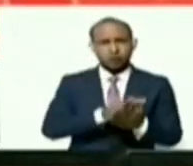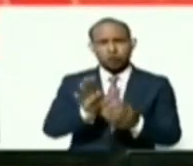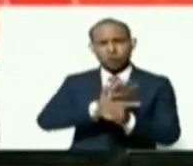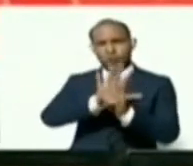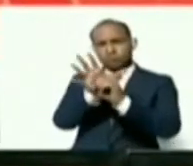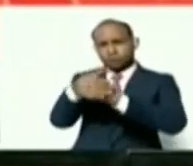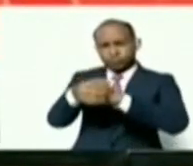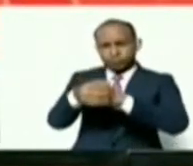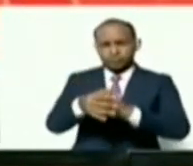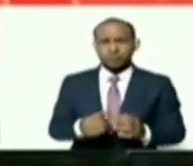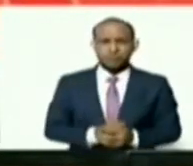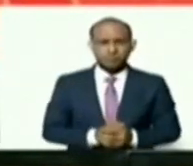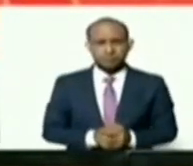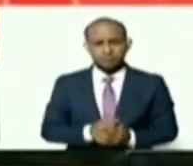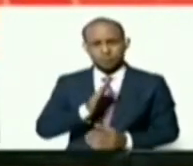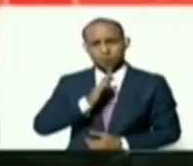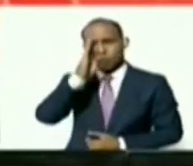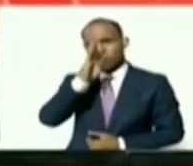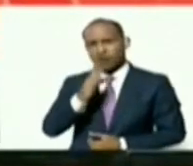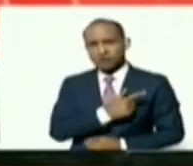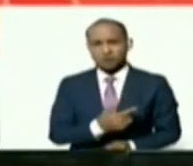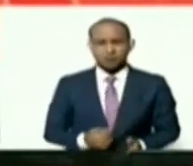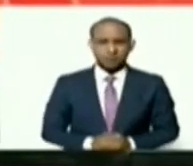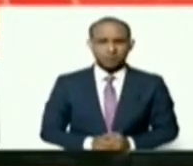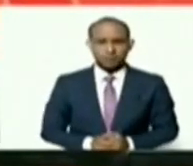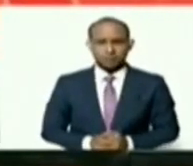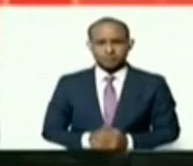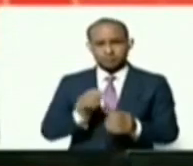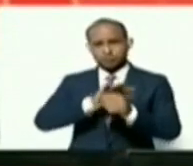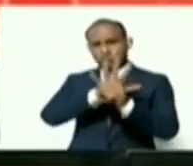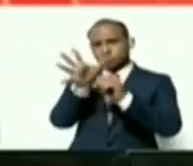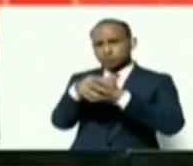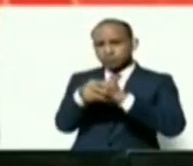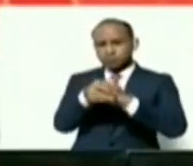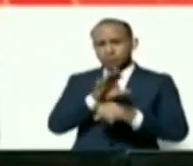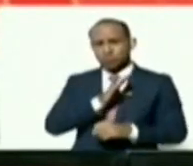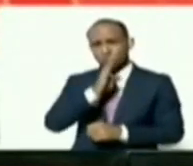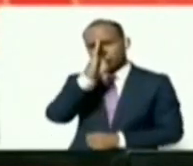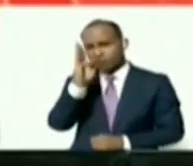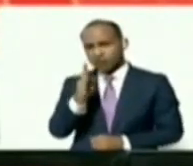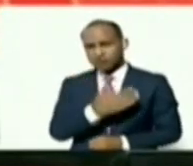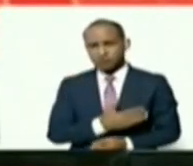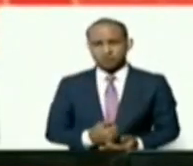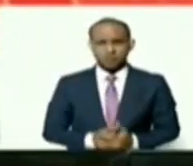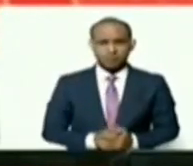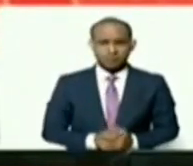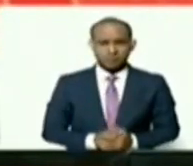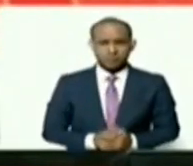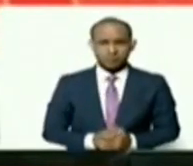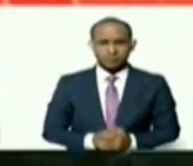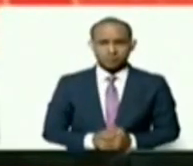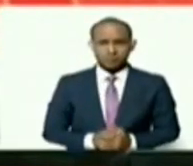partir de segunda-feira as autoridades sanitárias começam aplicar as primeiras duas 500 mil doses da vacina da farmacêutica